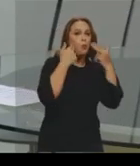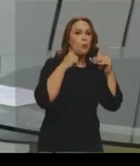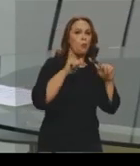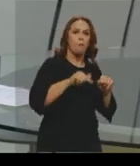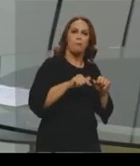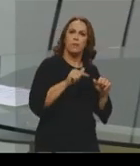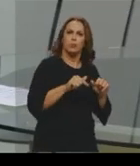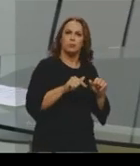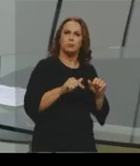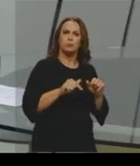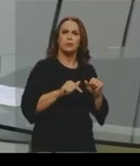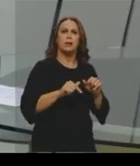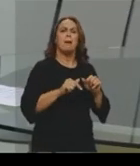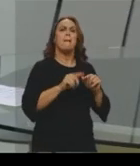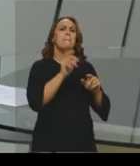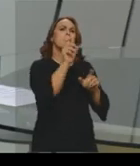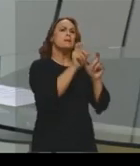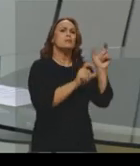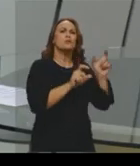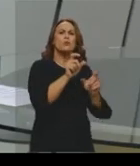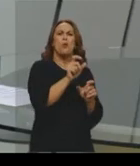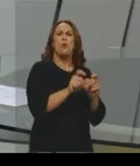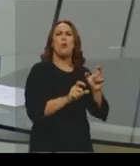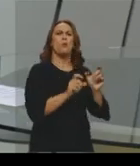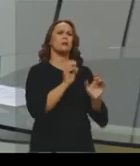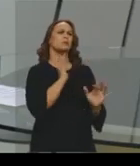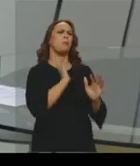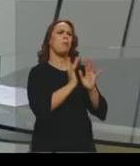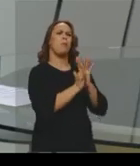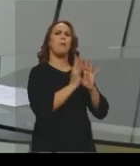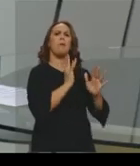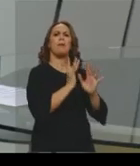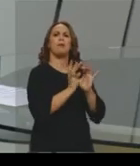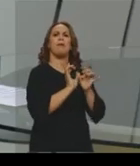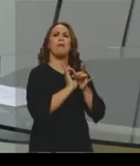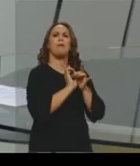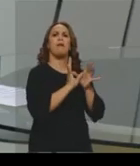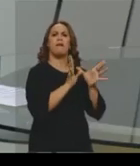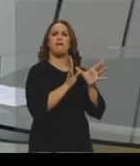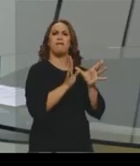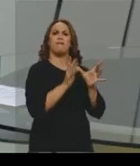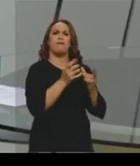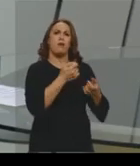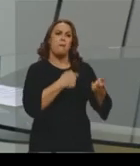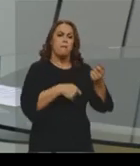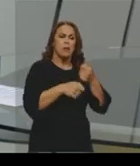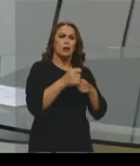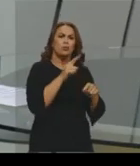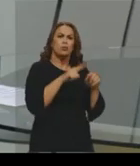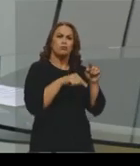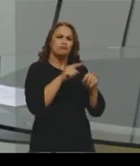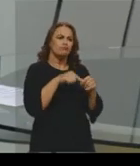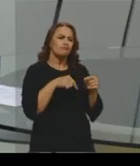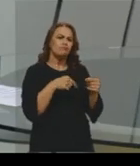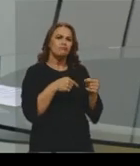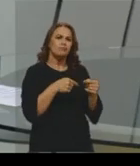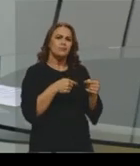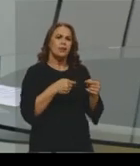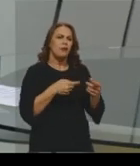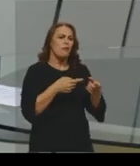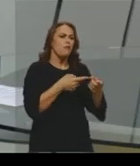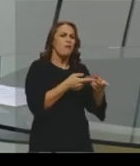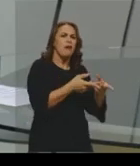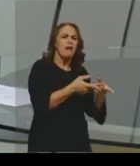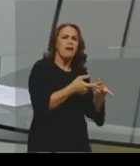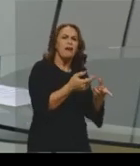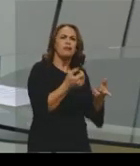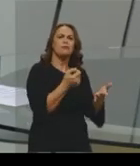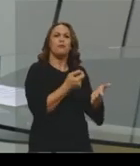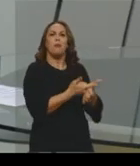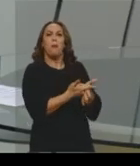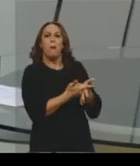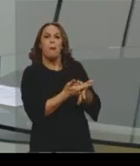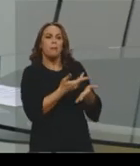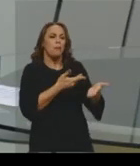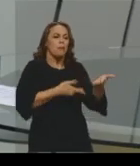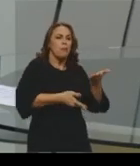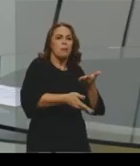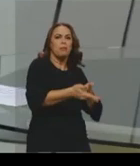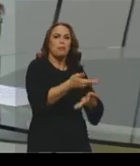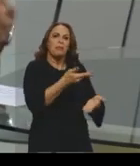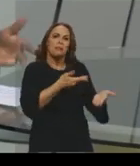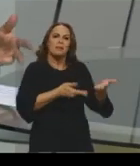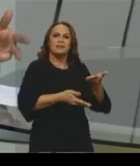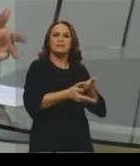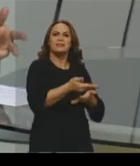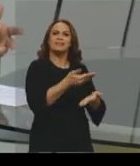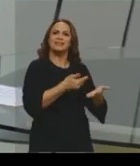trânsito de mercadorias, até, se for interesse, a implantação de indústrias de um